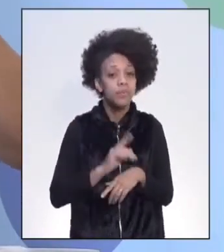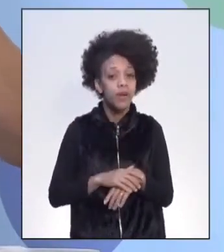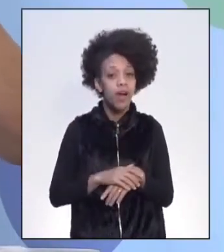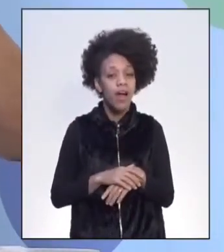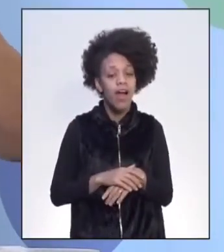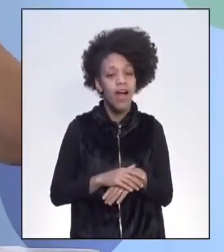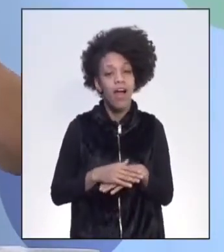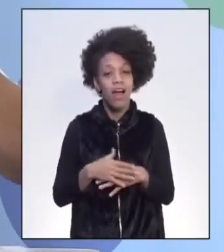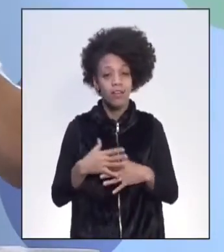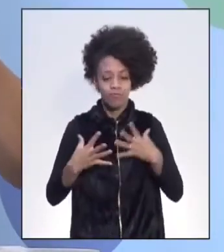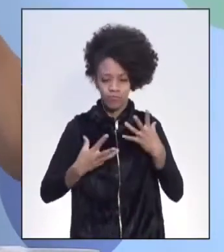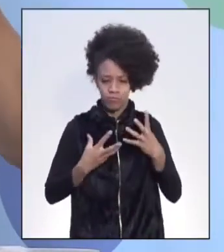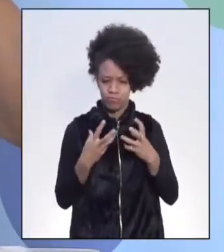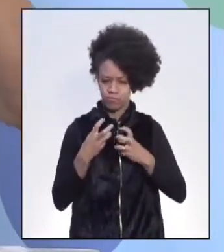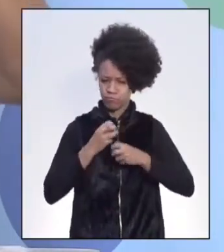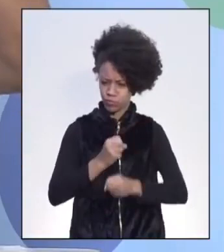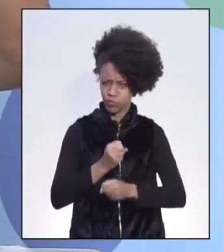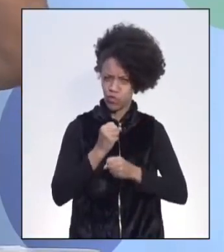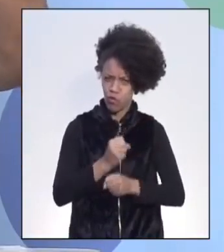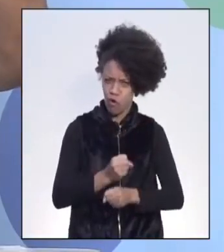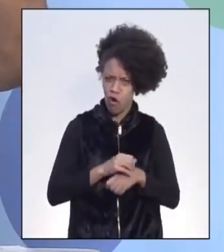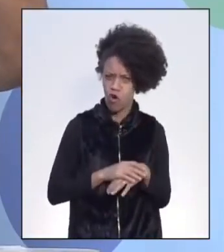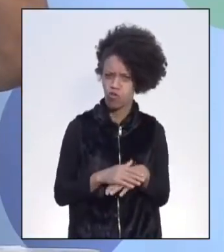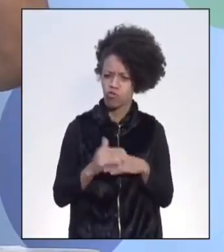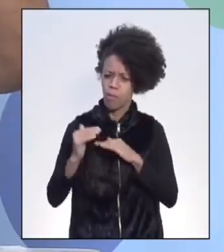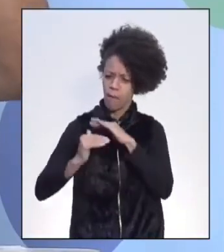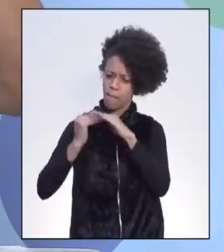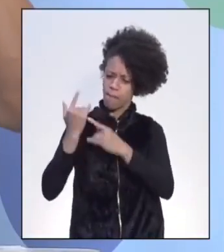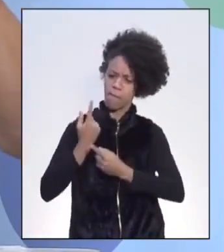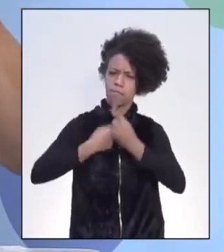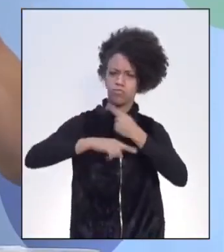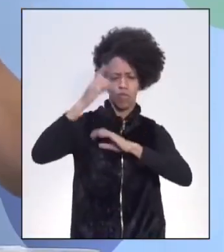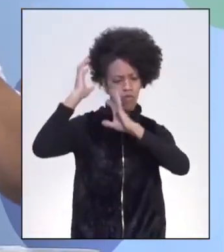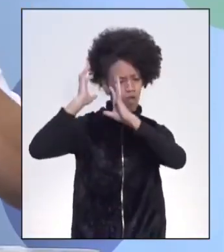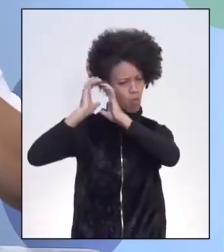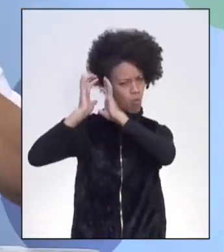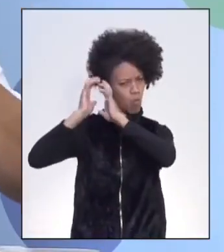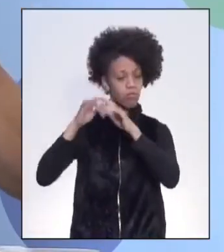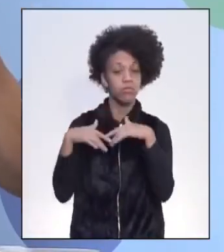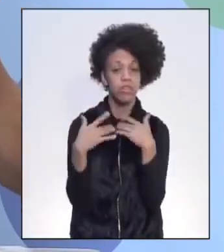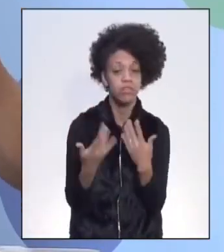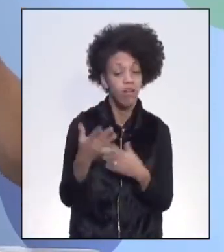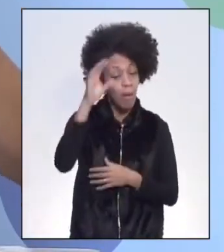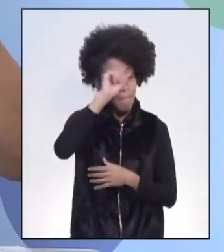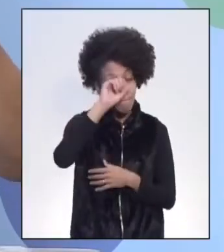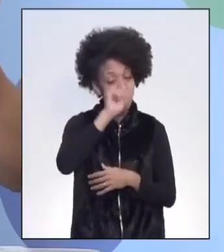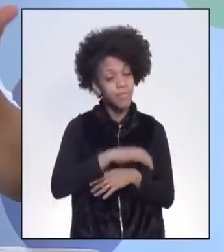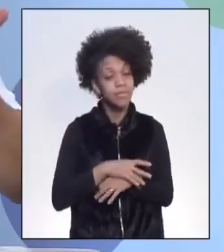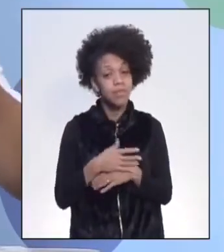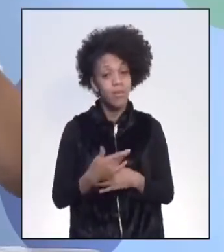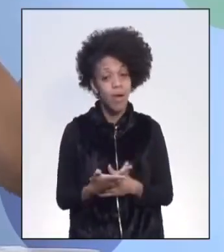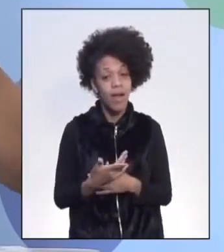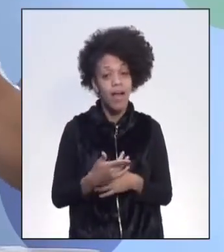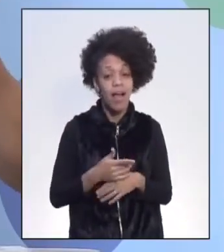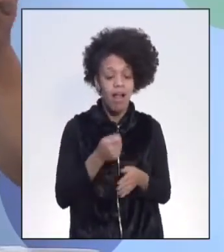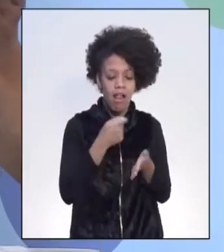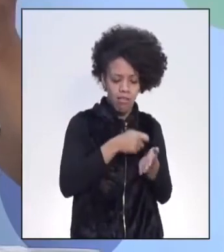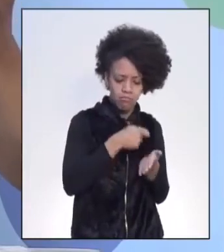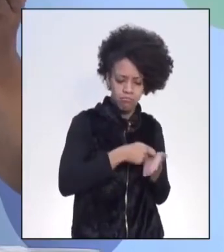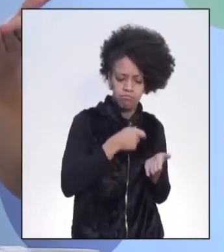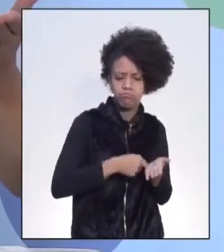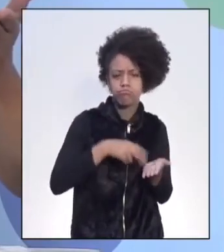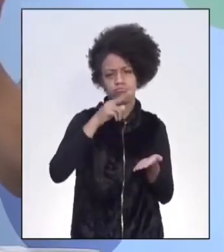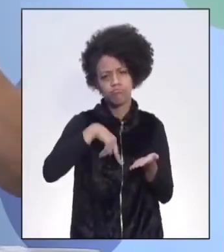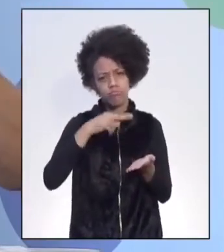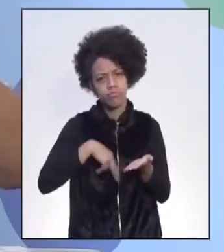começaram a ficar mais especializadas, você foi desenvolvendo o seu cérebro, e aí você aprendeu até a ler, escrever, que é uma coisa